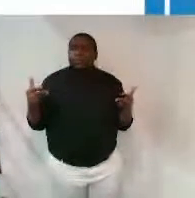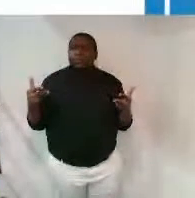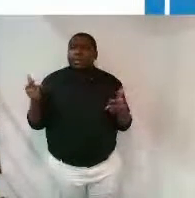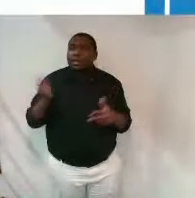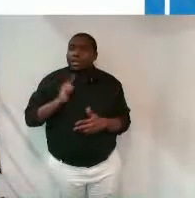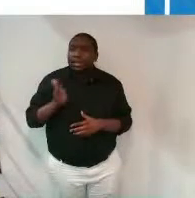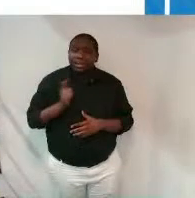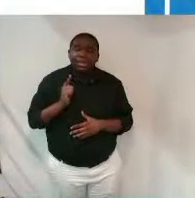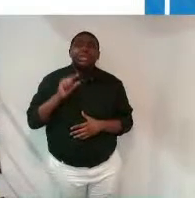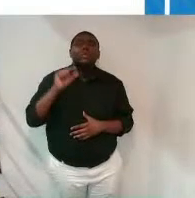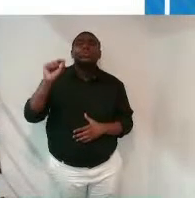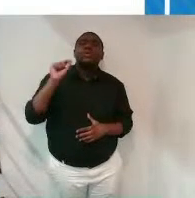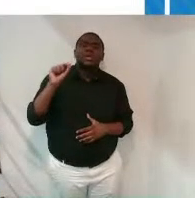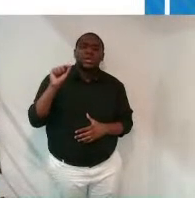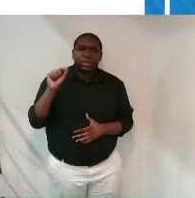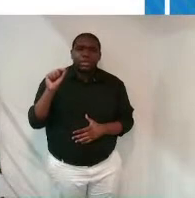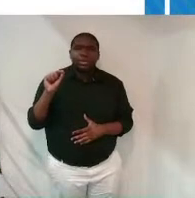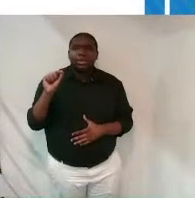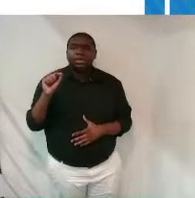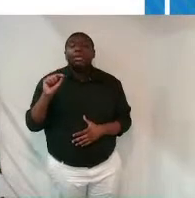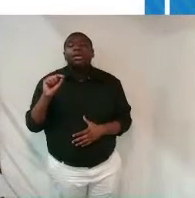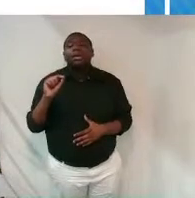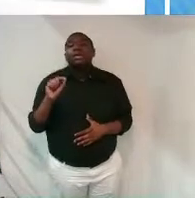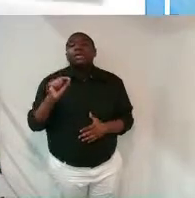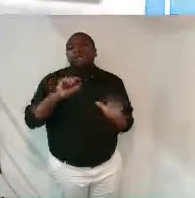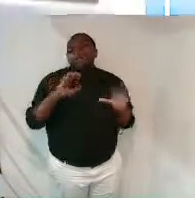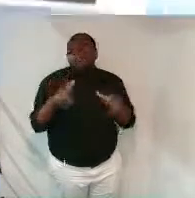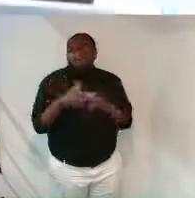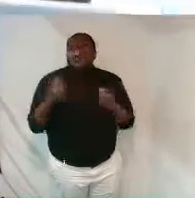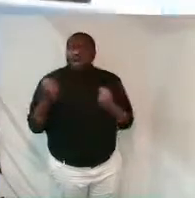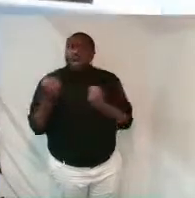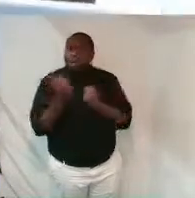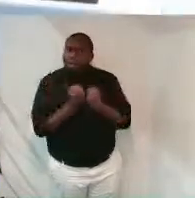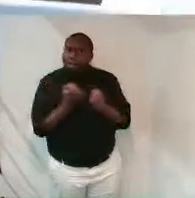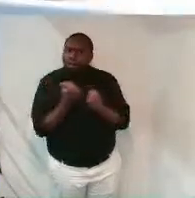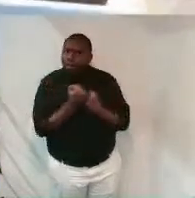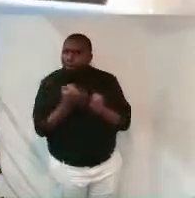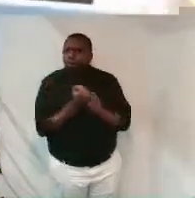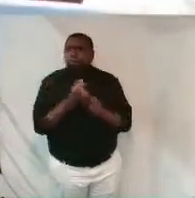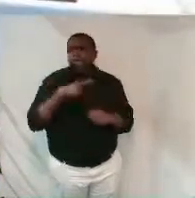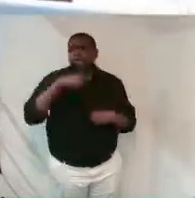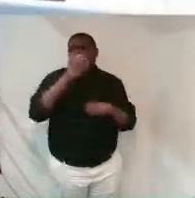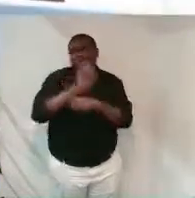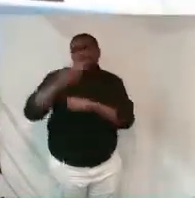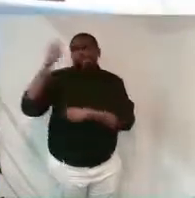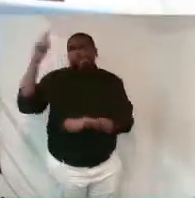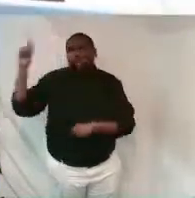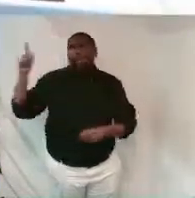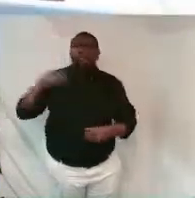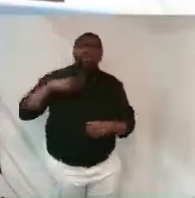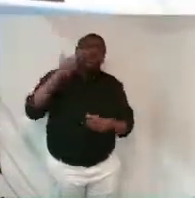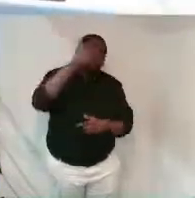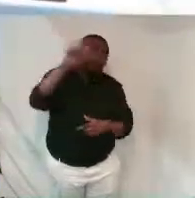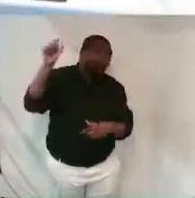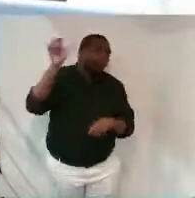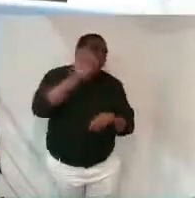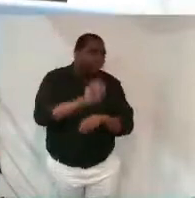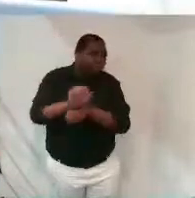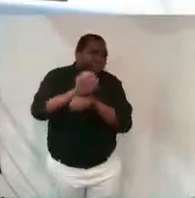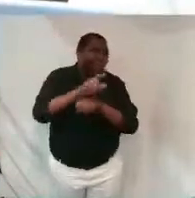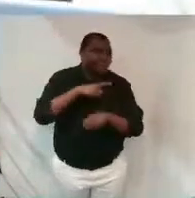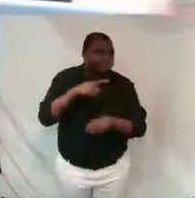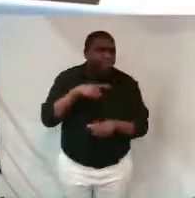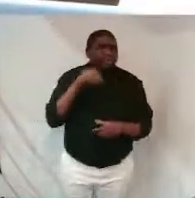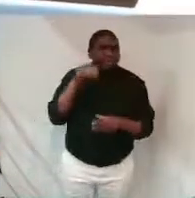uma gama de apoio, né? Tem o material do estado de Goiás, tem material de outros estados que estão lá disponíveis em